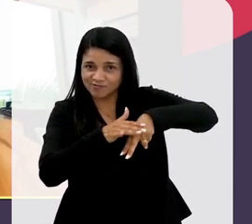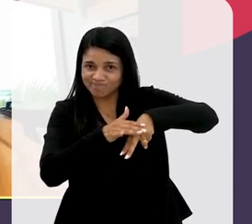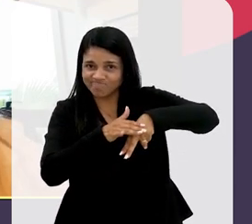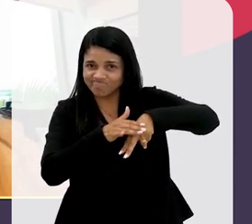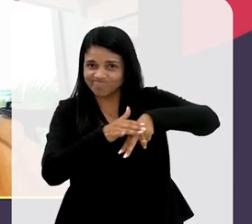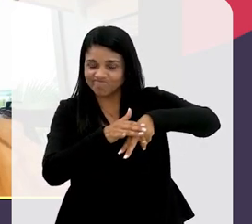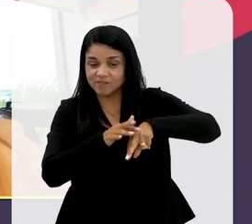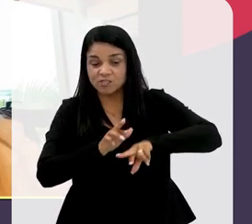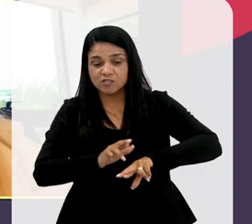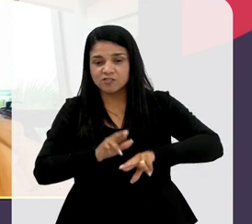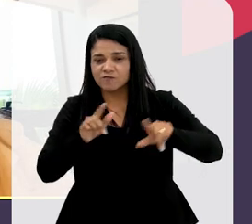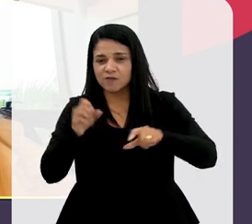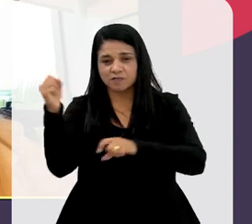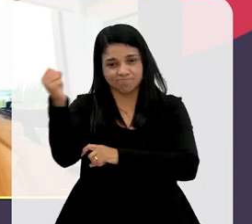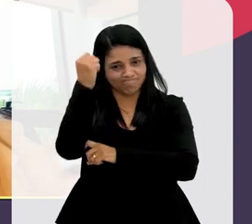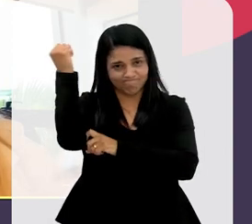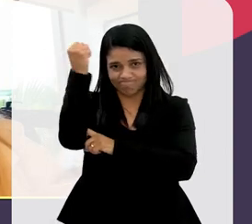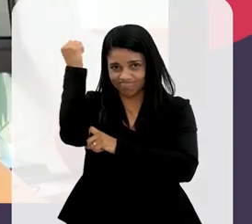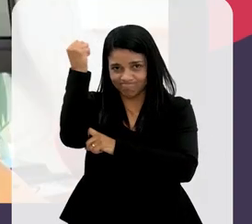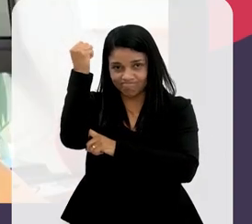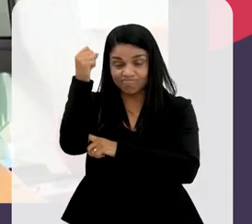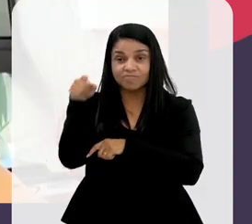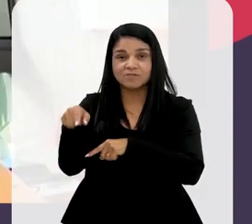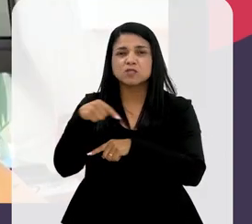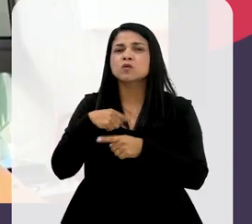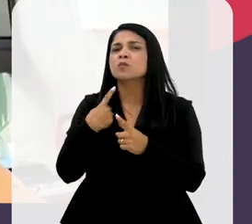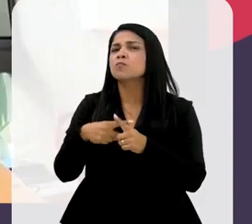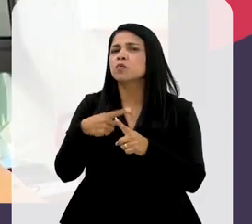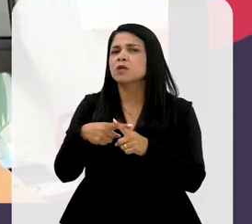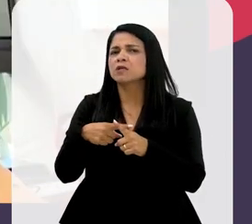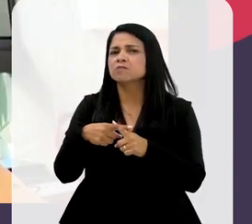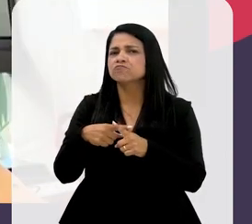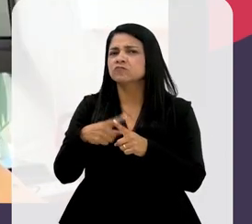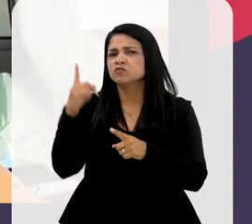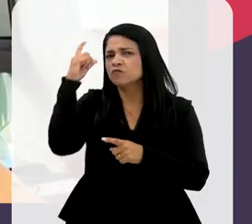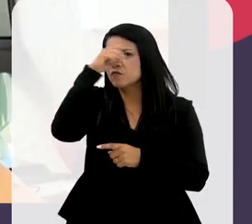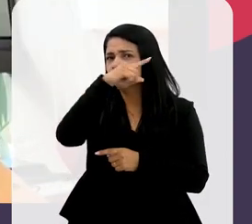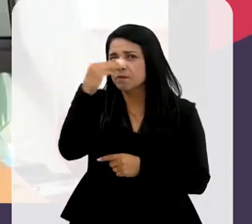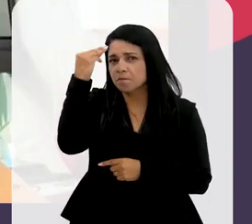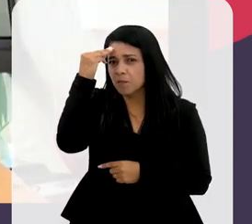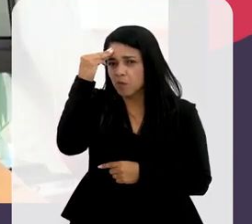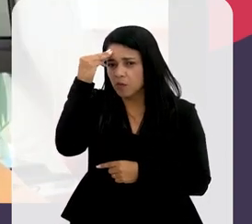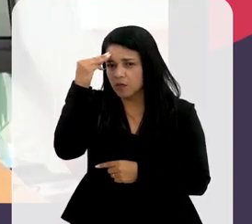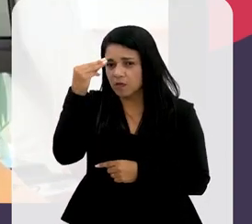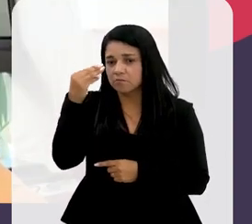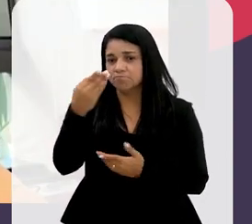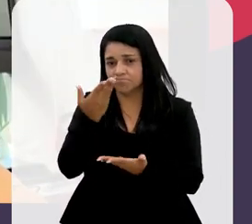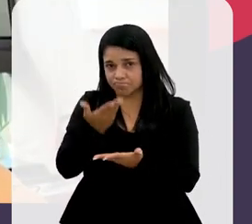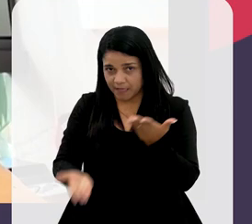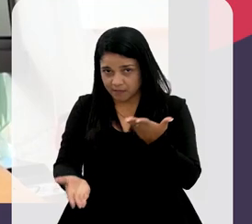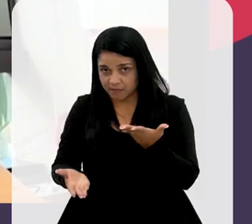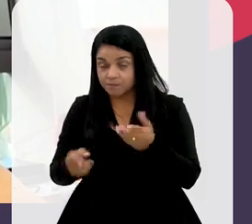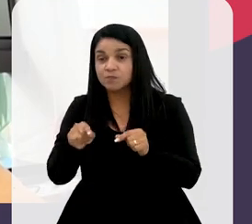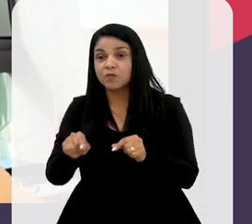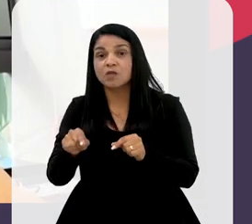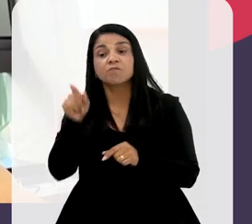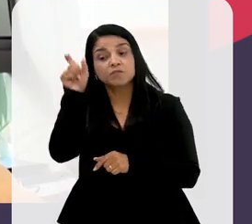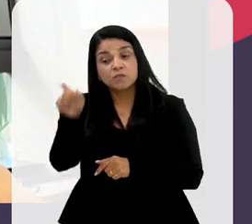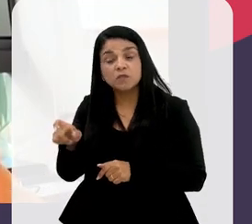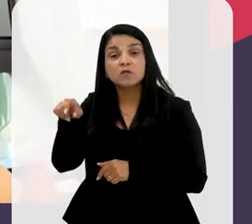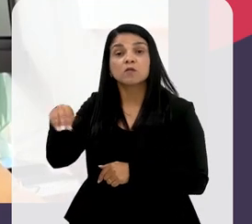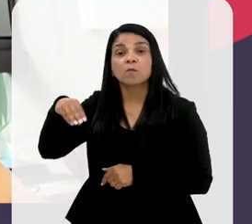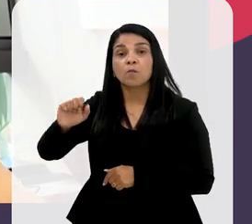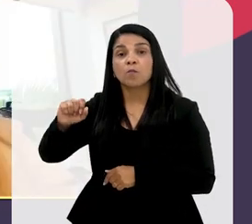que não eram graves, como Mozart, apresentavam alteração de memória. Porque o que que aconteceu com Mozart, que é